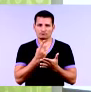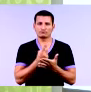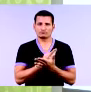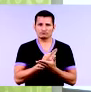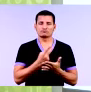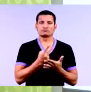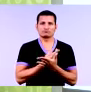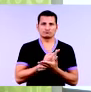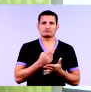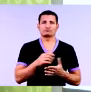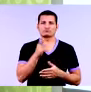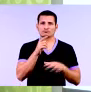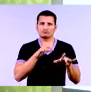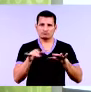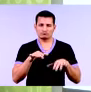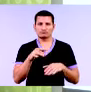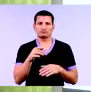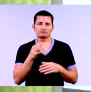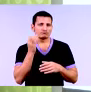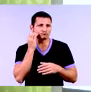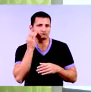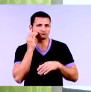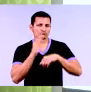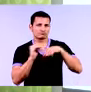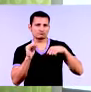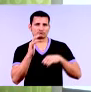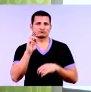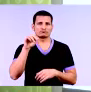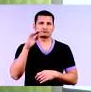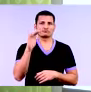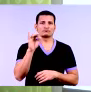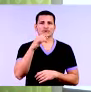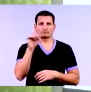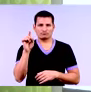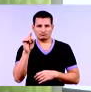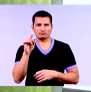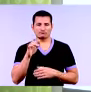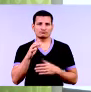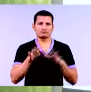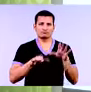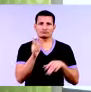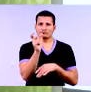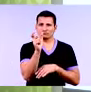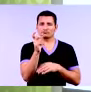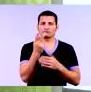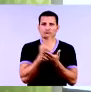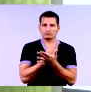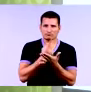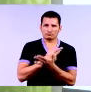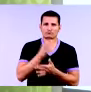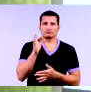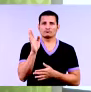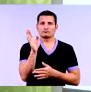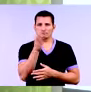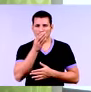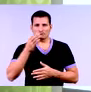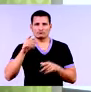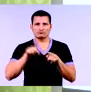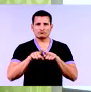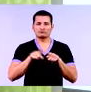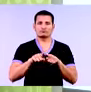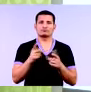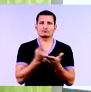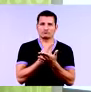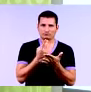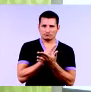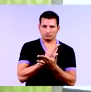programar, em que você tenta chamar uma função passando, às vezes, um valor incorreto ou passando um espaço, que é o caso da questão 2, em